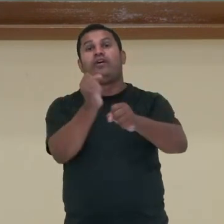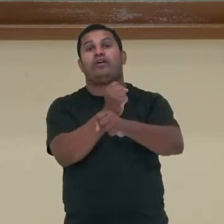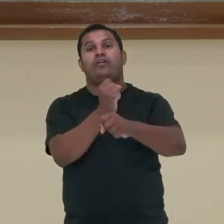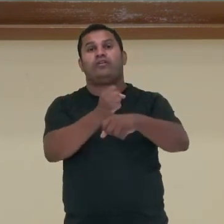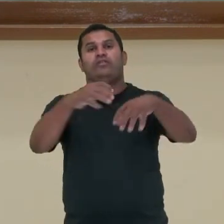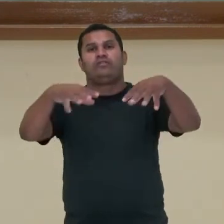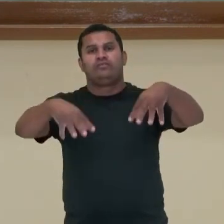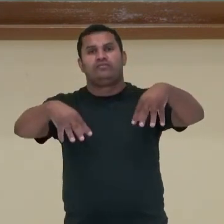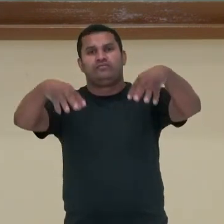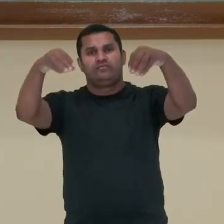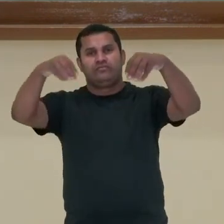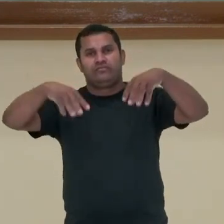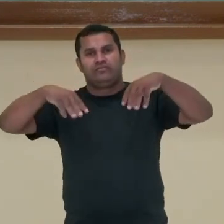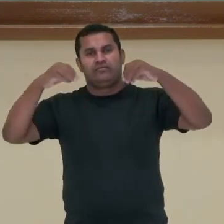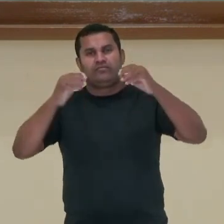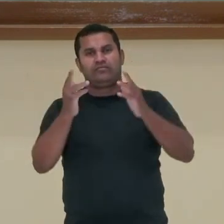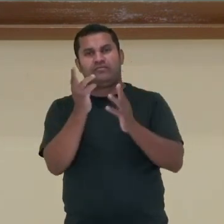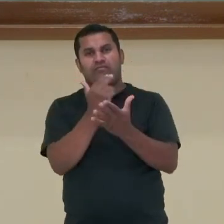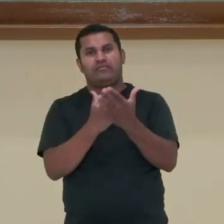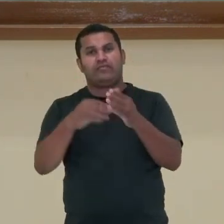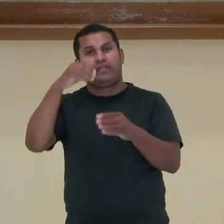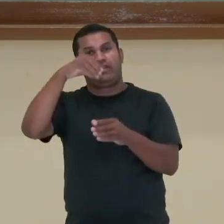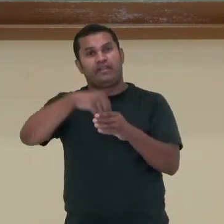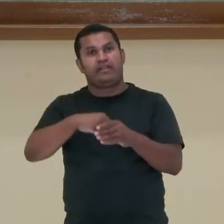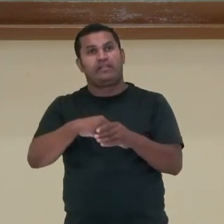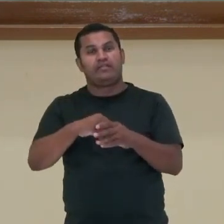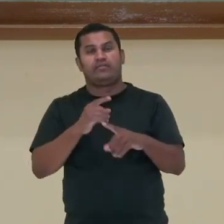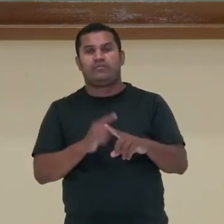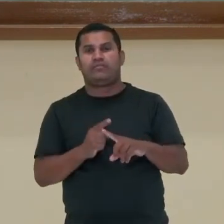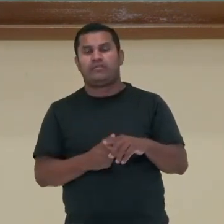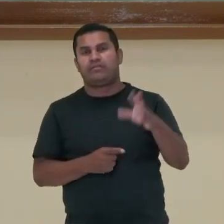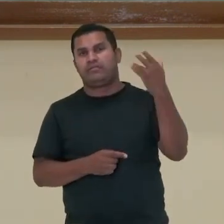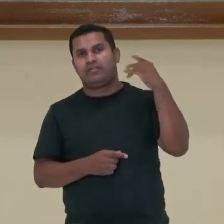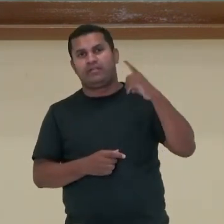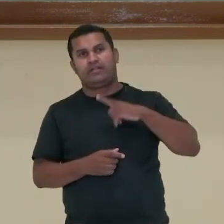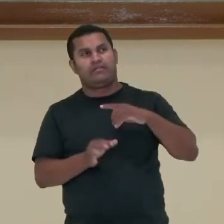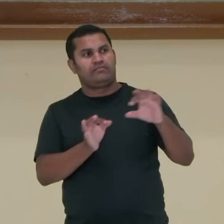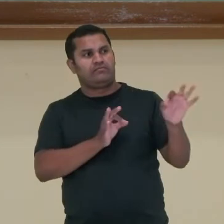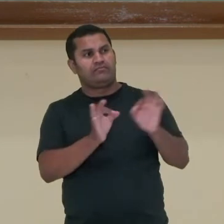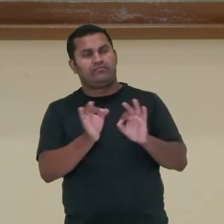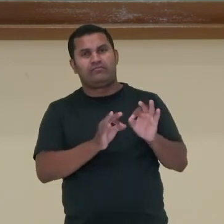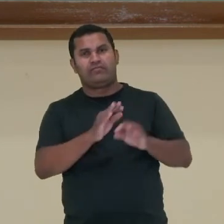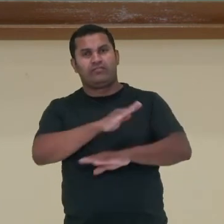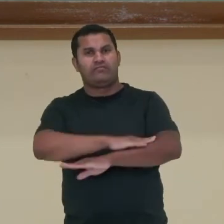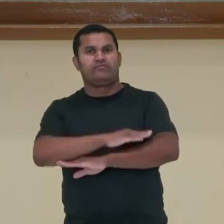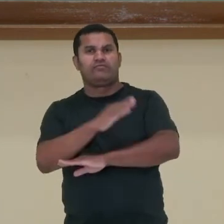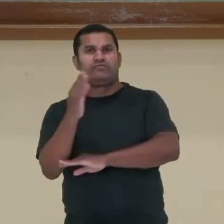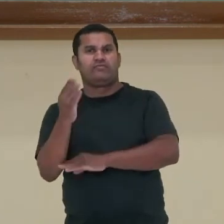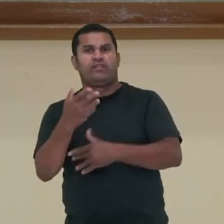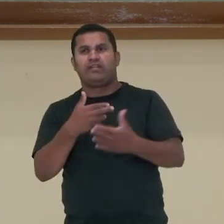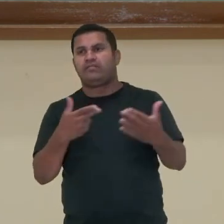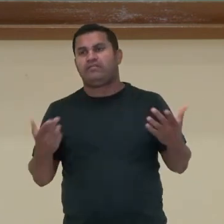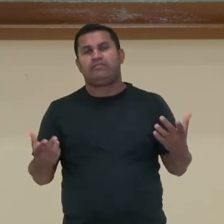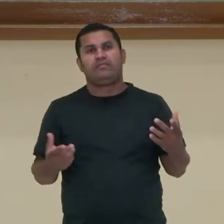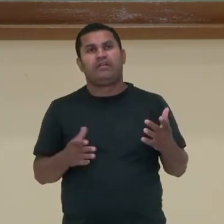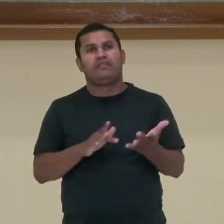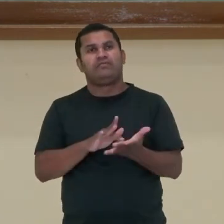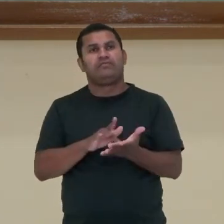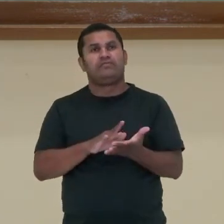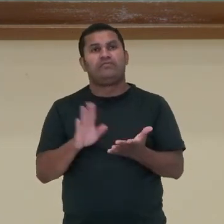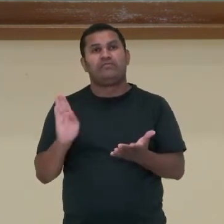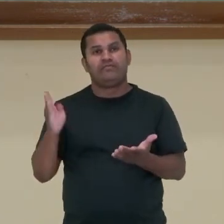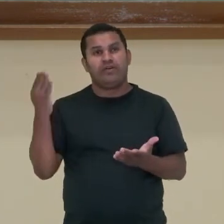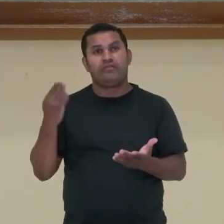romano antigamente, ele tinha peças sem janelas, então ele tinha que fazer uma simulação com janelas falsas. O Brunelleschi pega isso